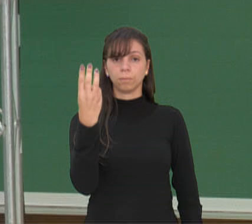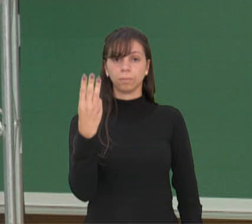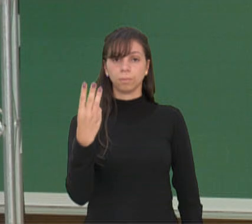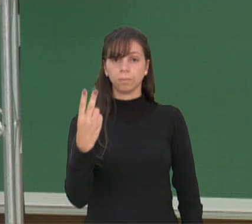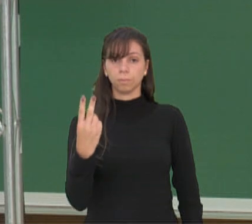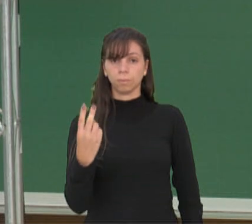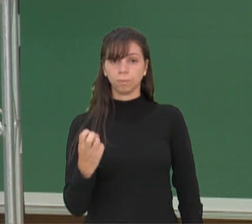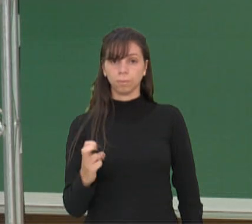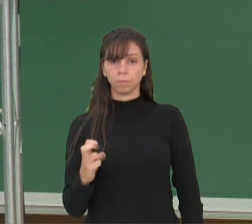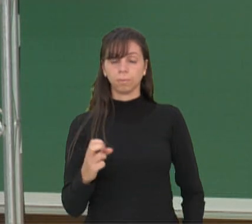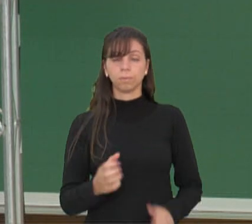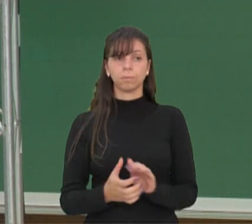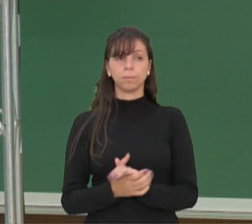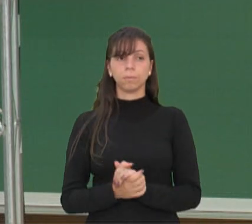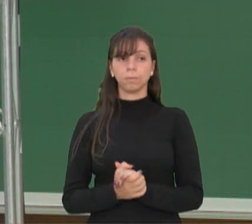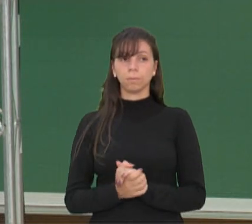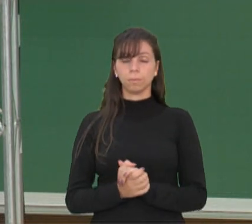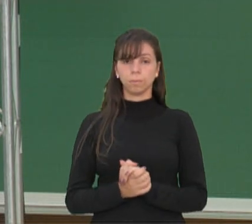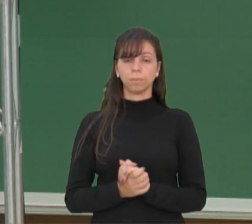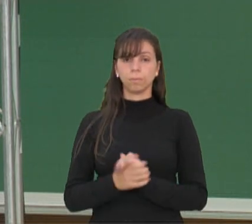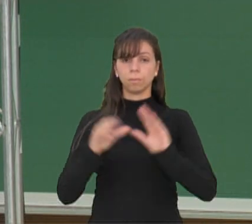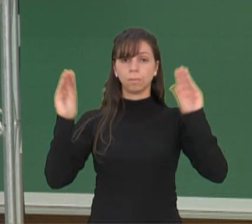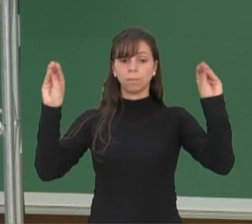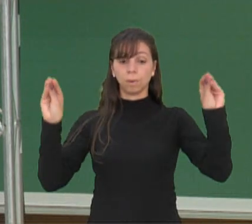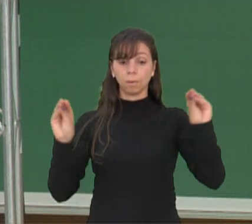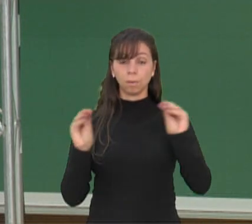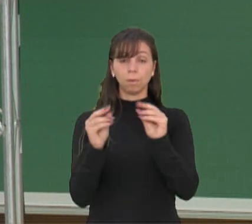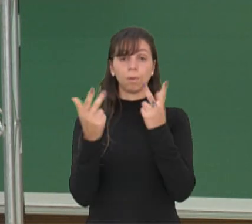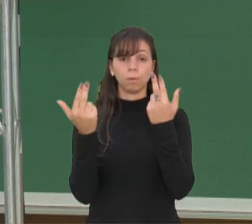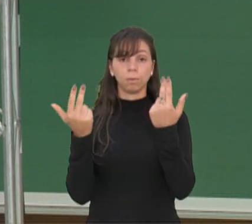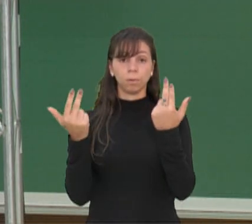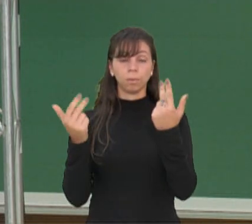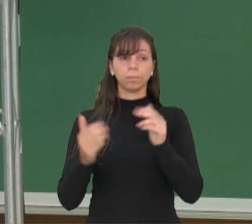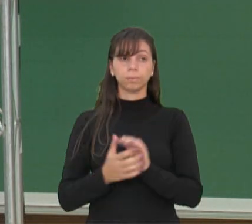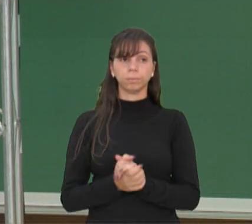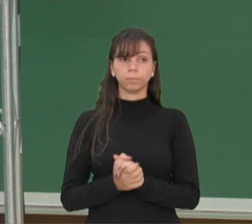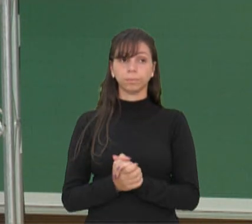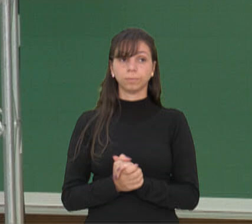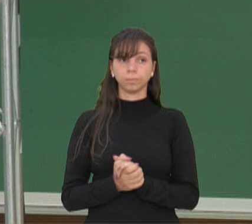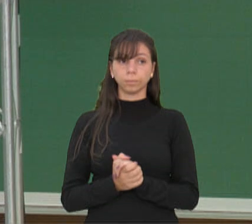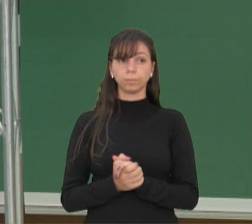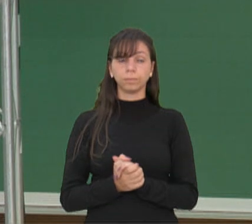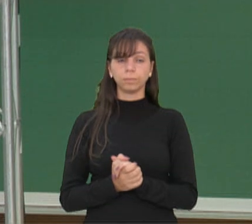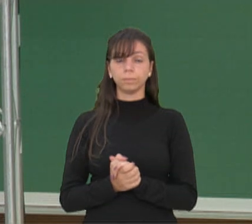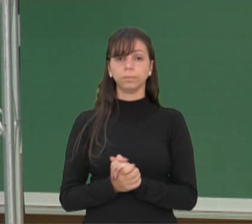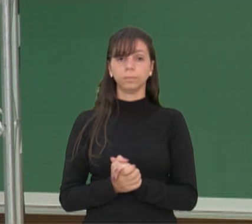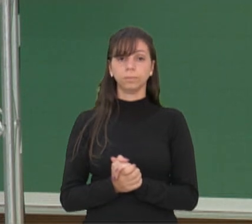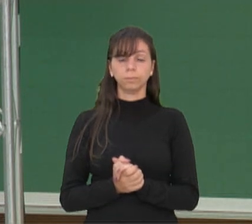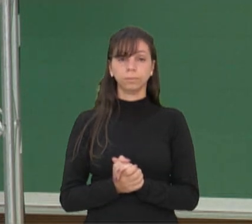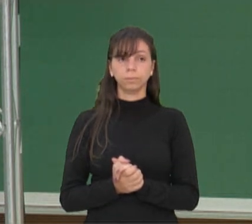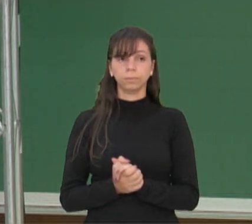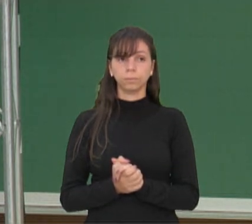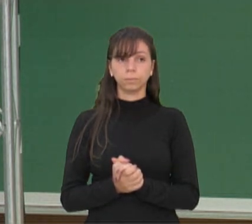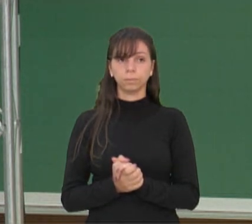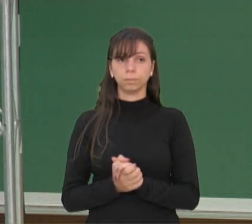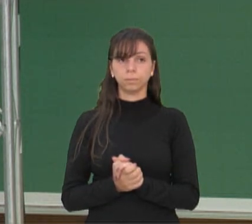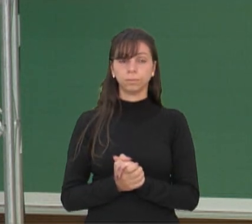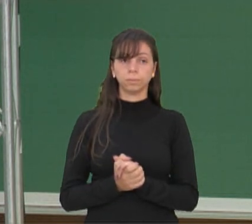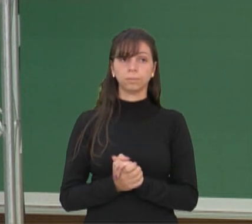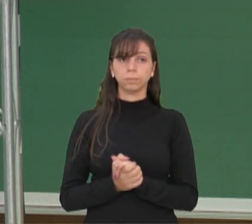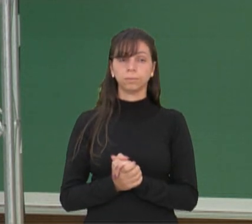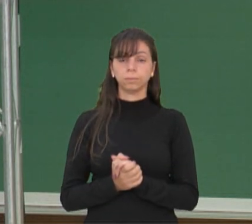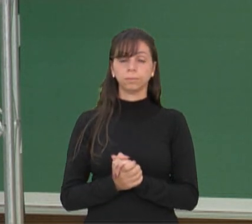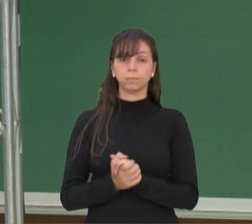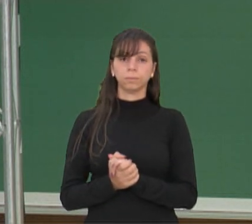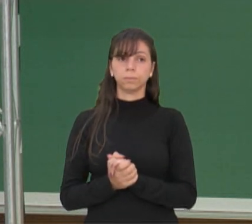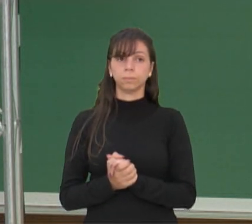mesma quantidade. Tá aqui, ó. Fiz aqui, transformando em decimal, menos 1/5 é 0,2. E lá,